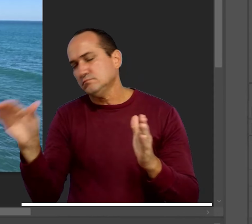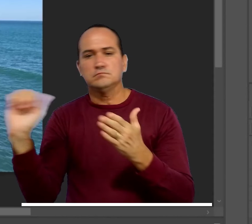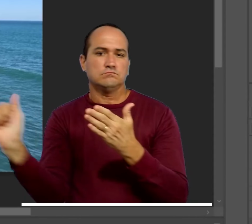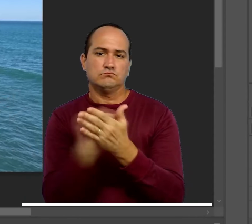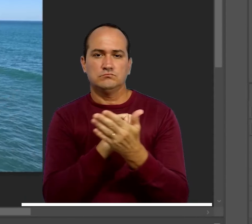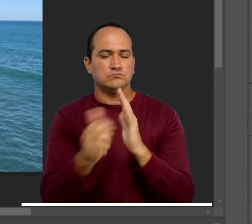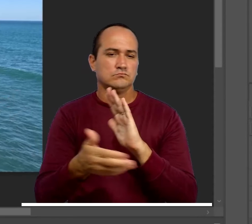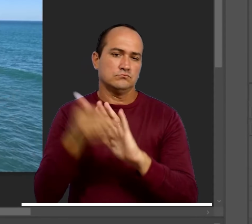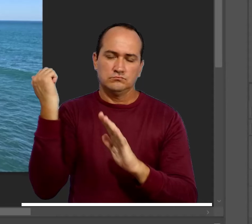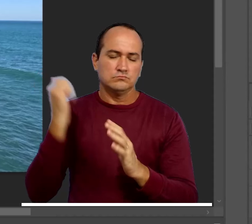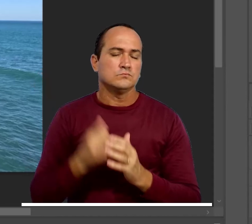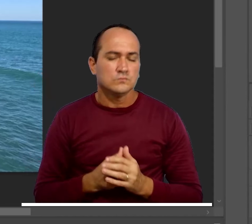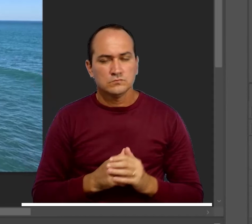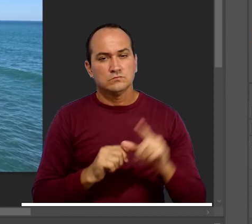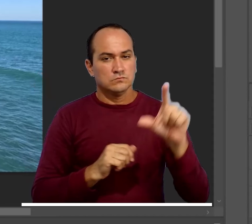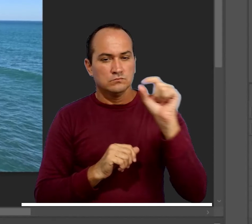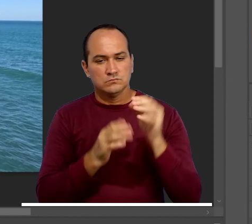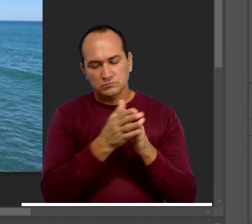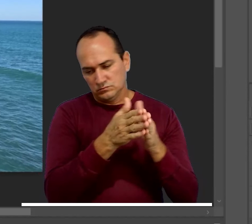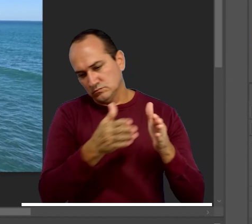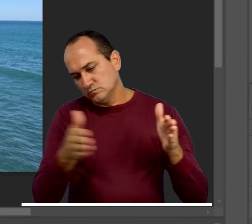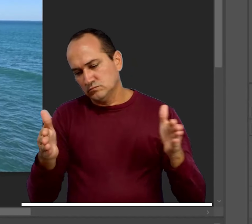vou selecionar essa partezinha aqui do vídeo.